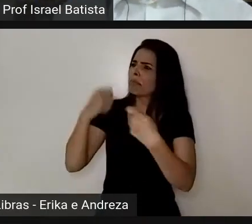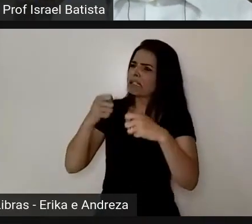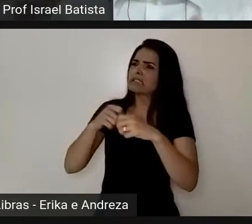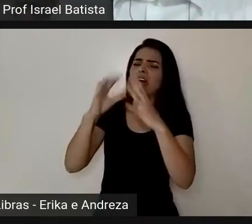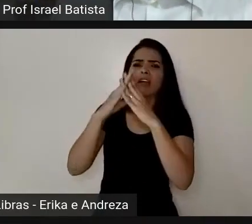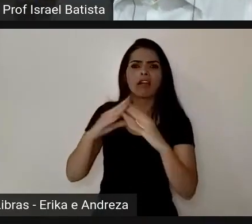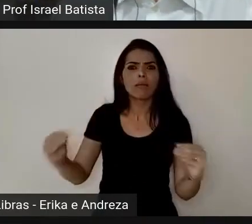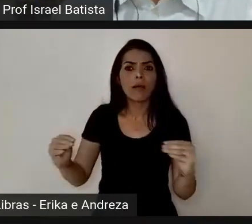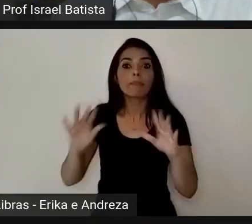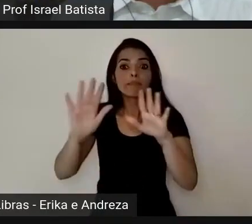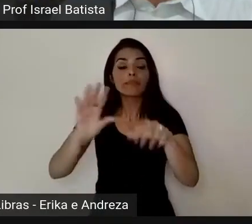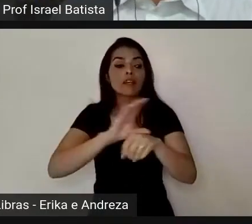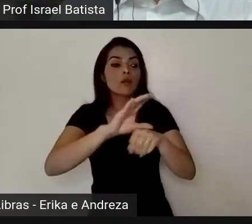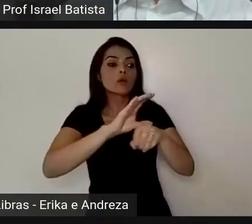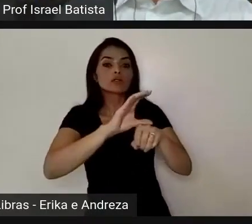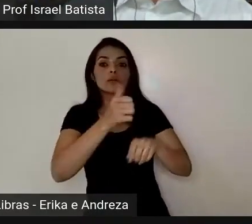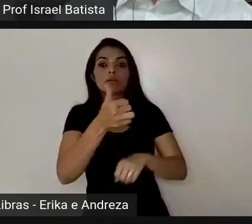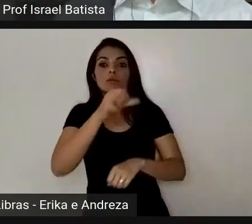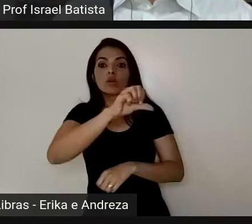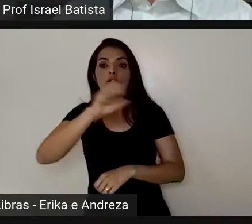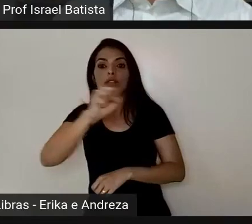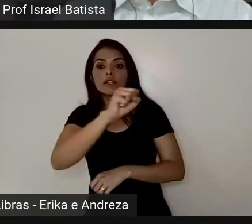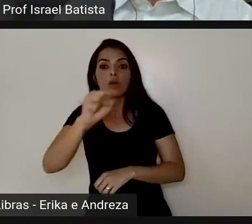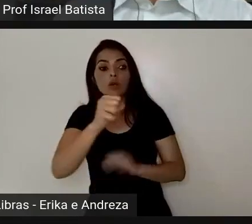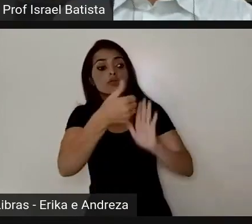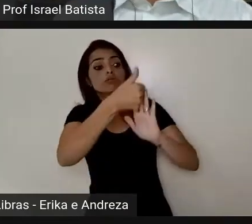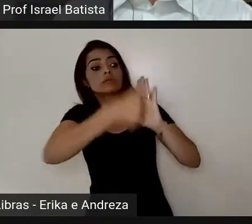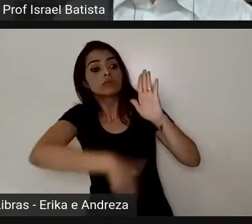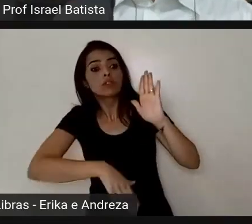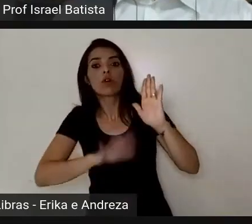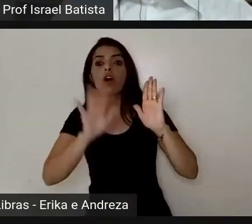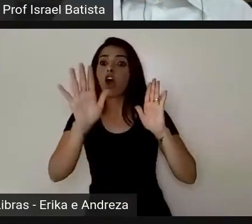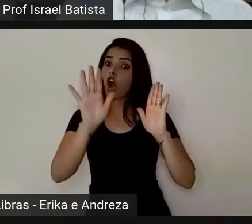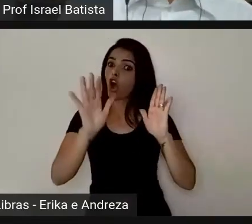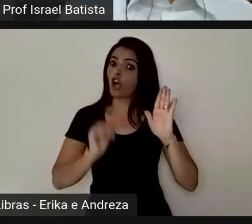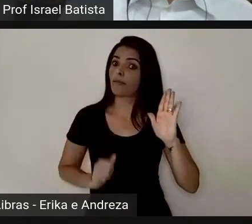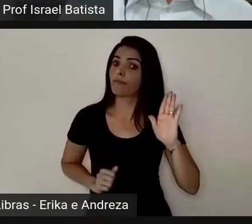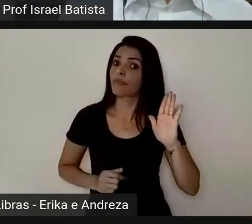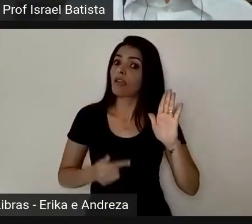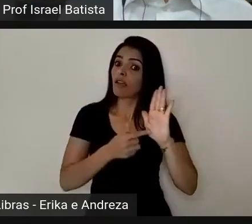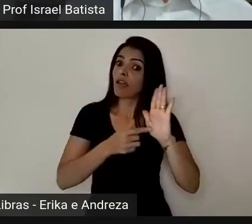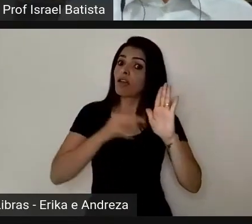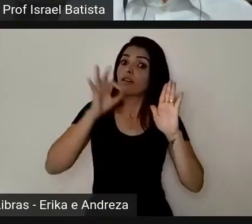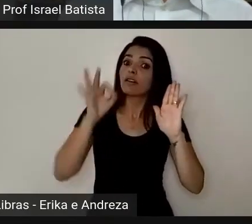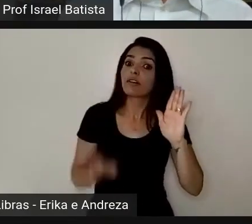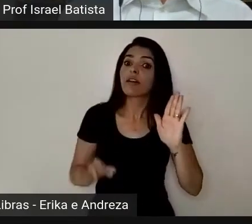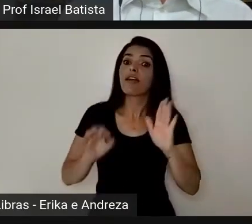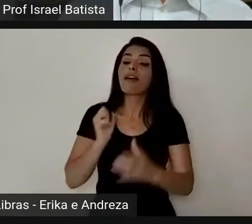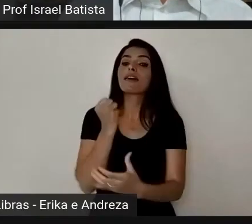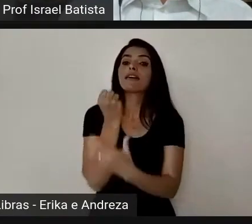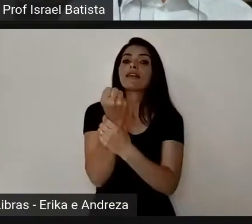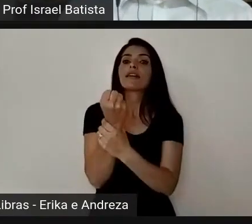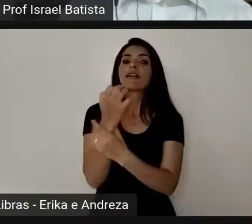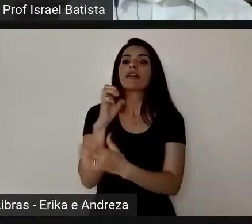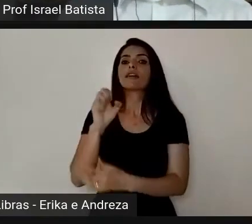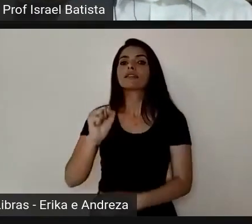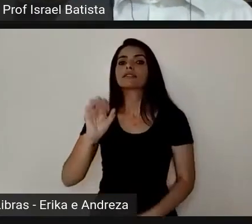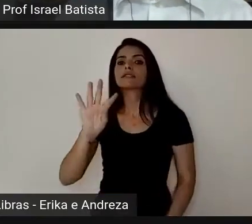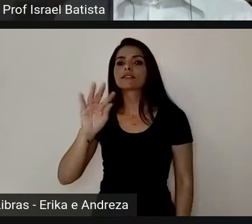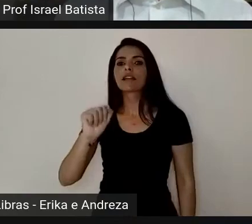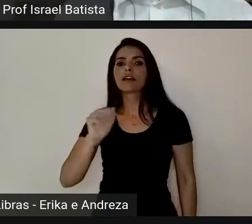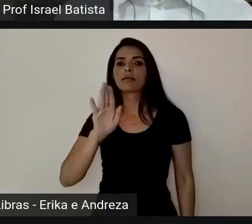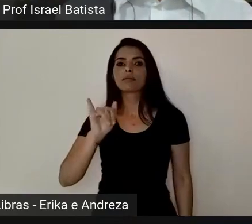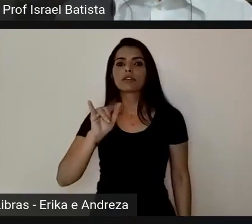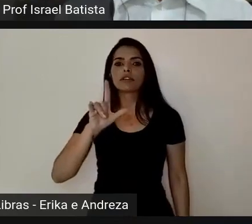88 prescreveu um remédio contra o patrimonialismo, que é justamente a estabilidade do serviço público. Se a